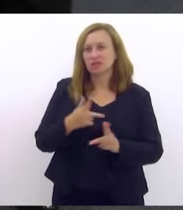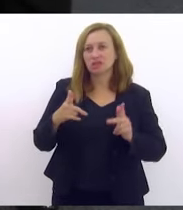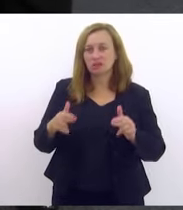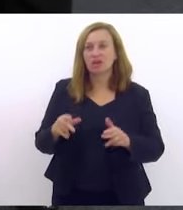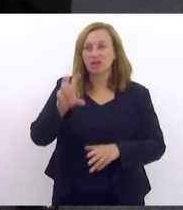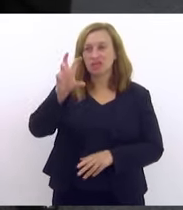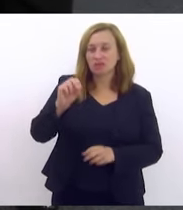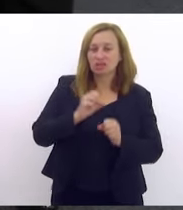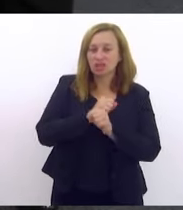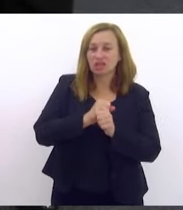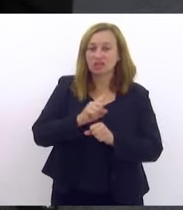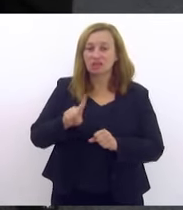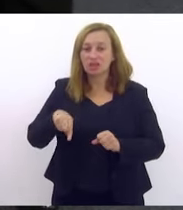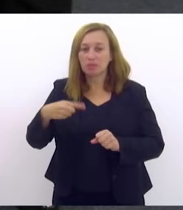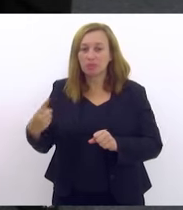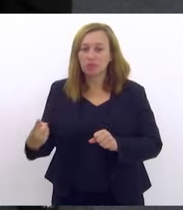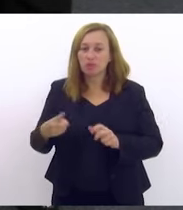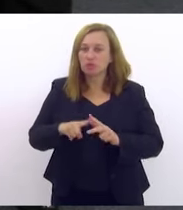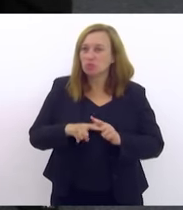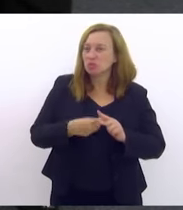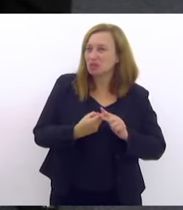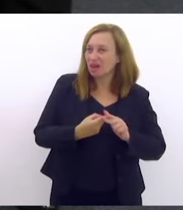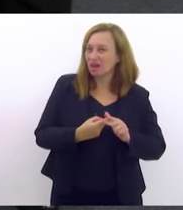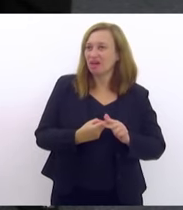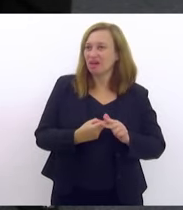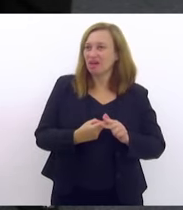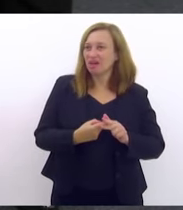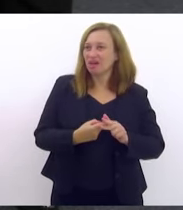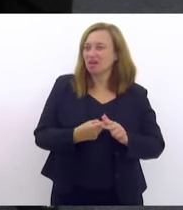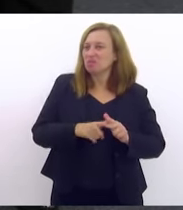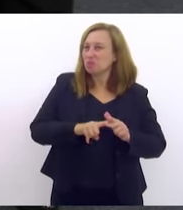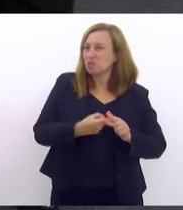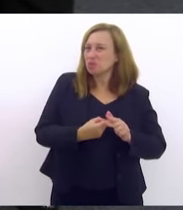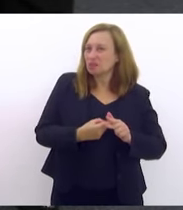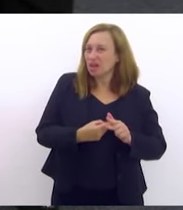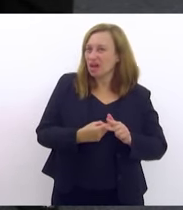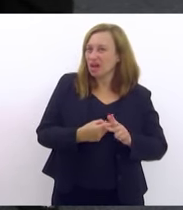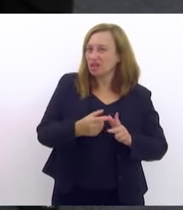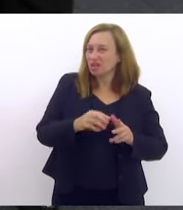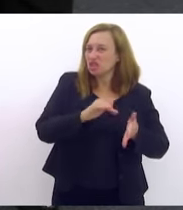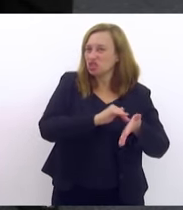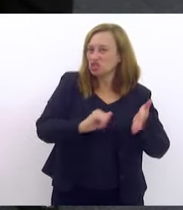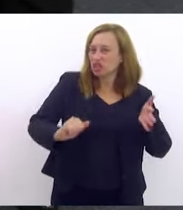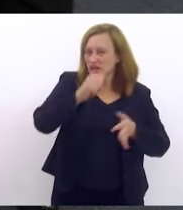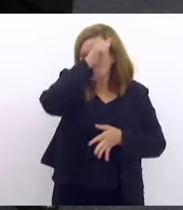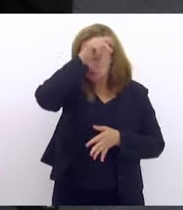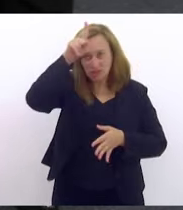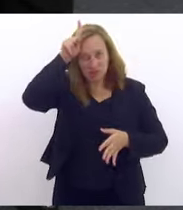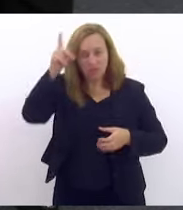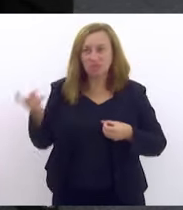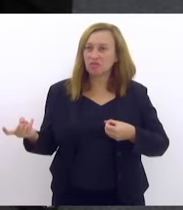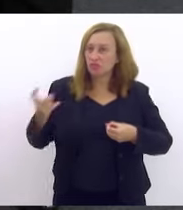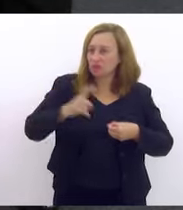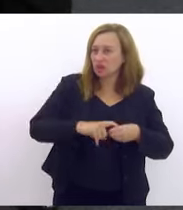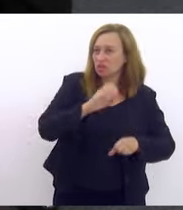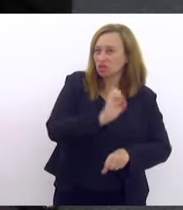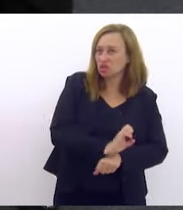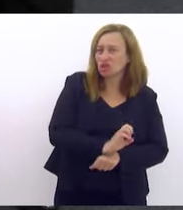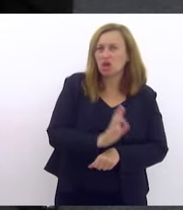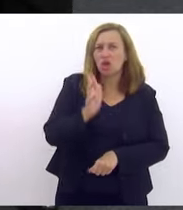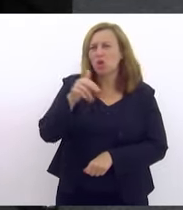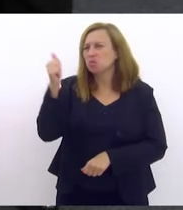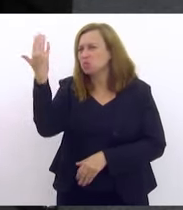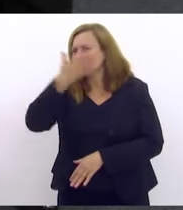anos depois, pegar um bairro da cidade, tirar do município, botar para o Estado. Nunca vi isso, sou deputado aqui, talvez um dos mais antigos,